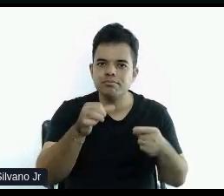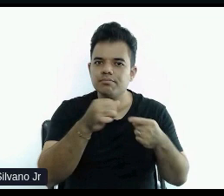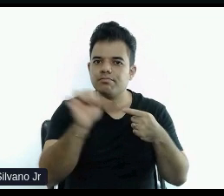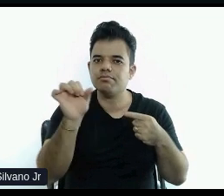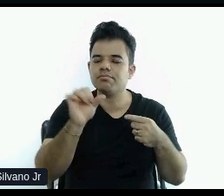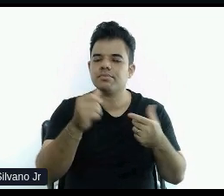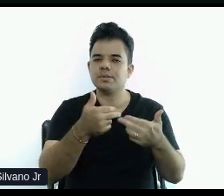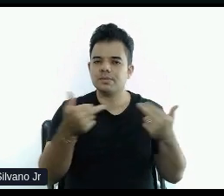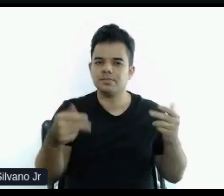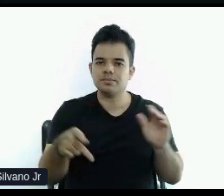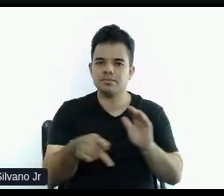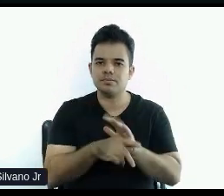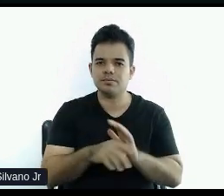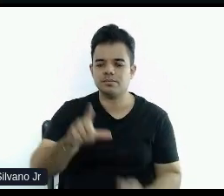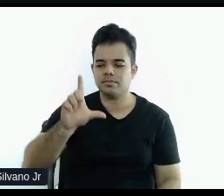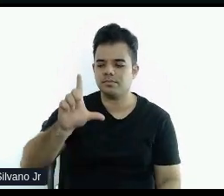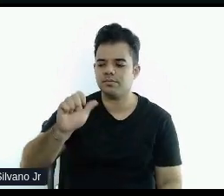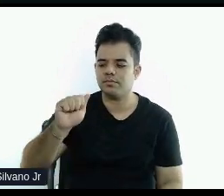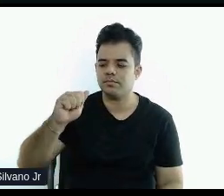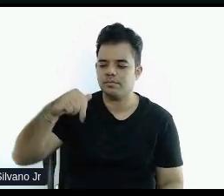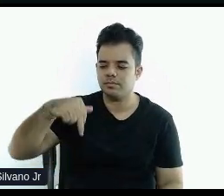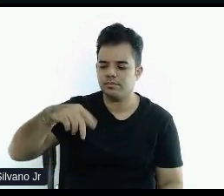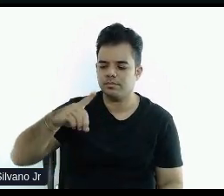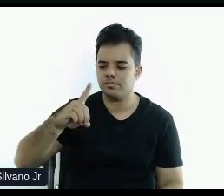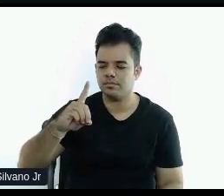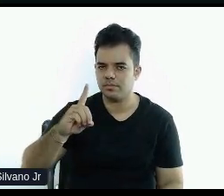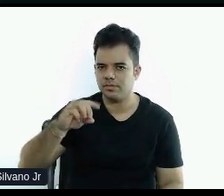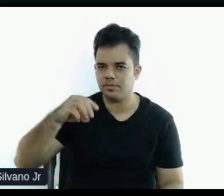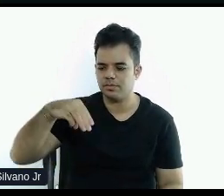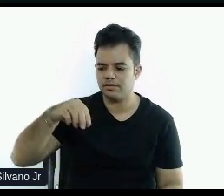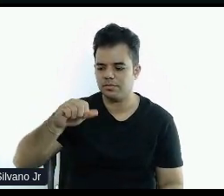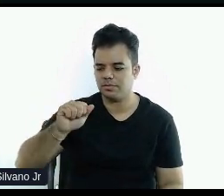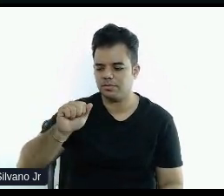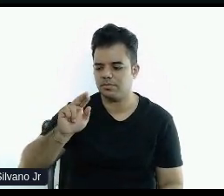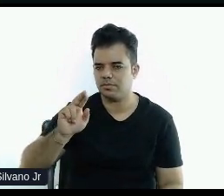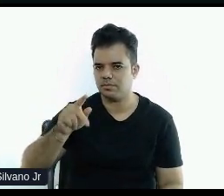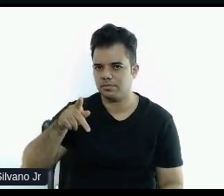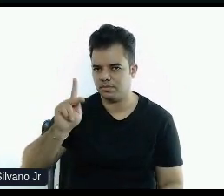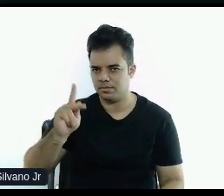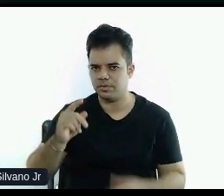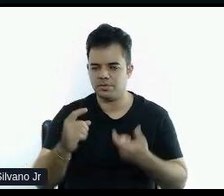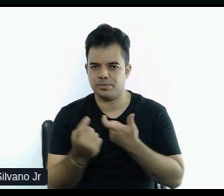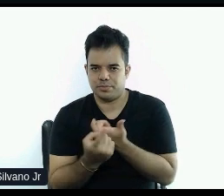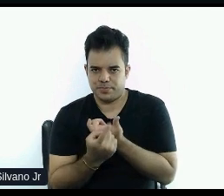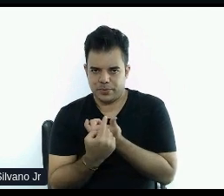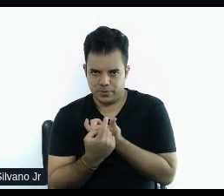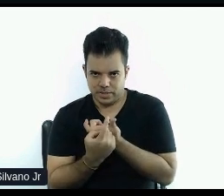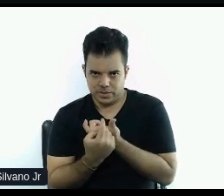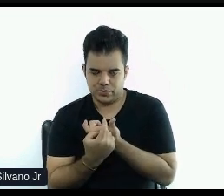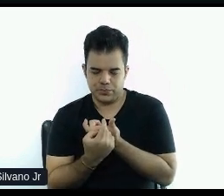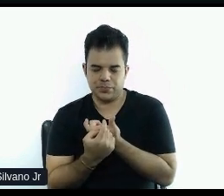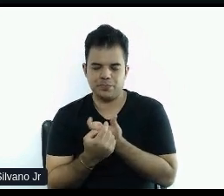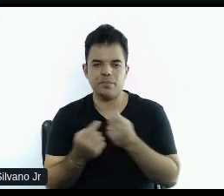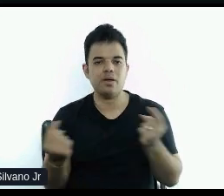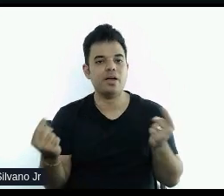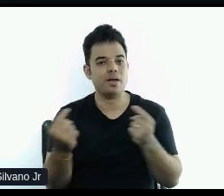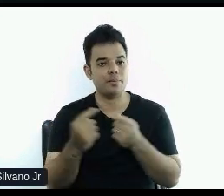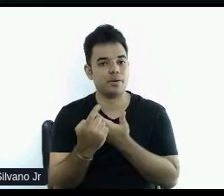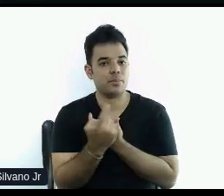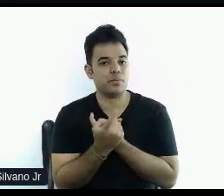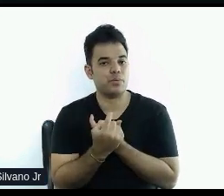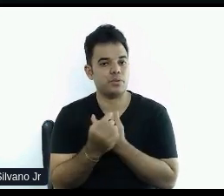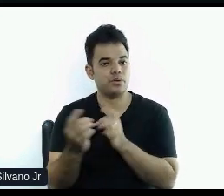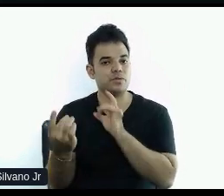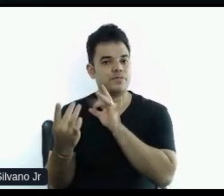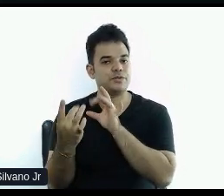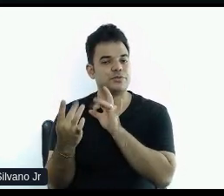chama de landmarks, né, e que é um botão, aí a gente fala que ele está relacionado ao nosso botão de feedback.